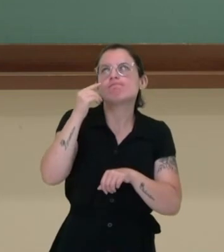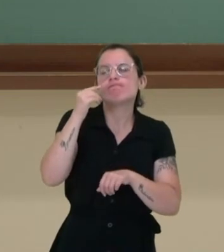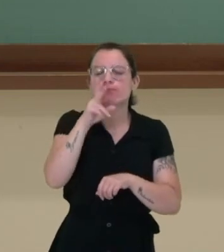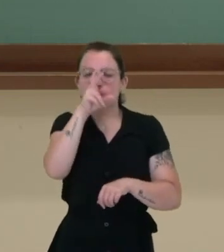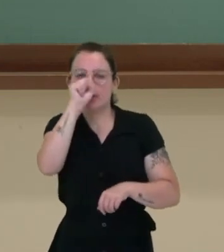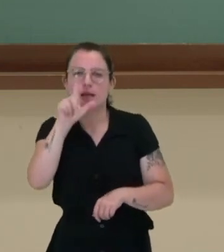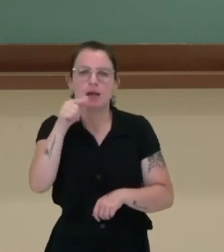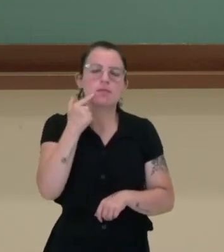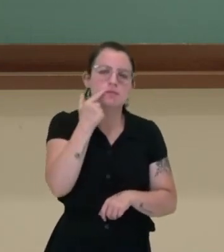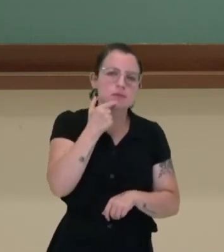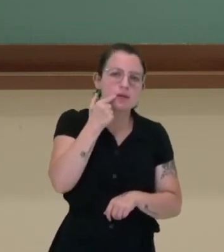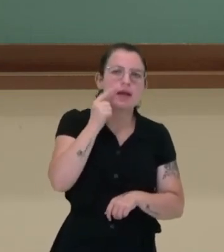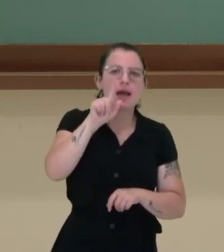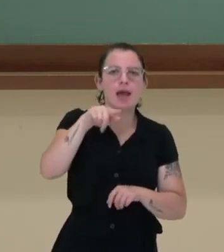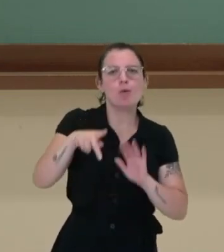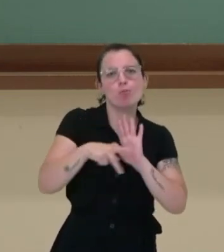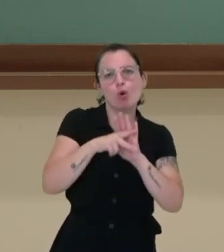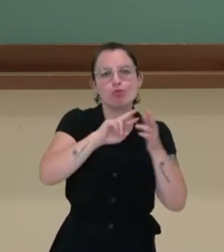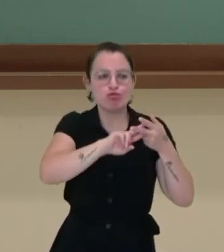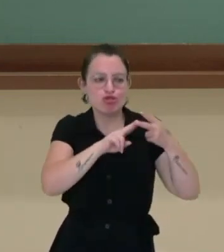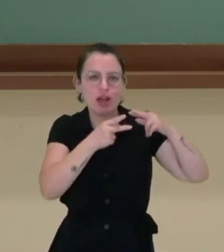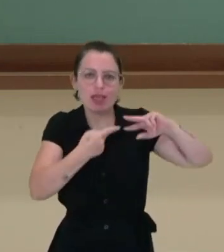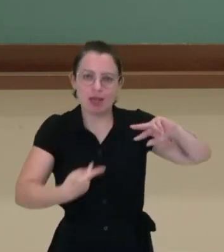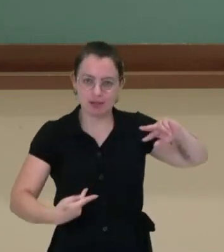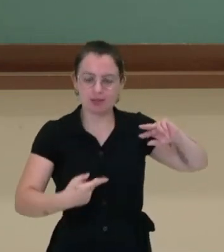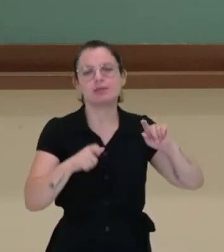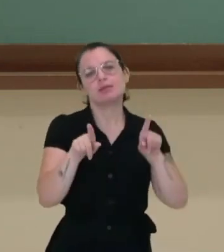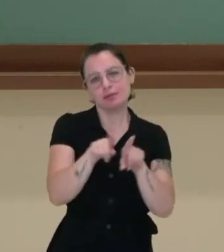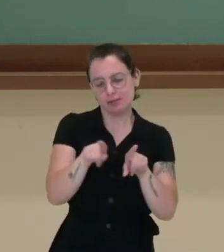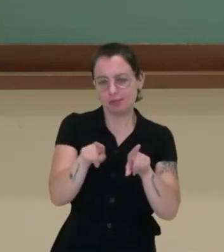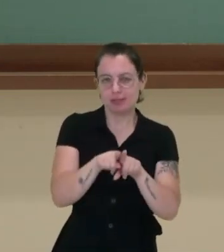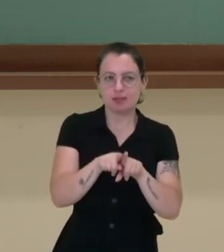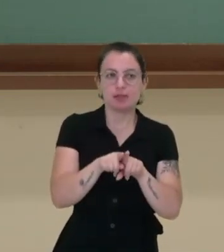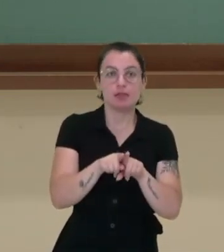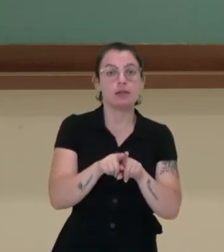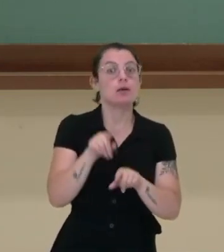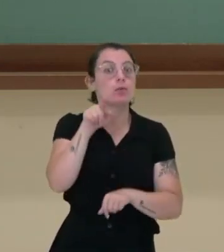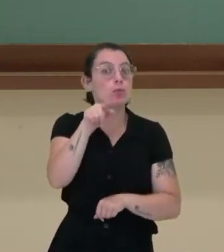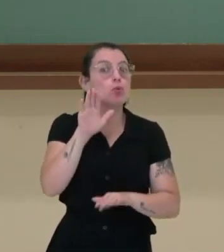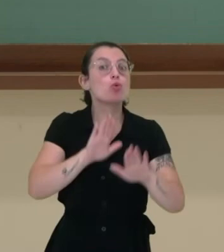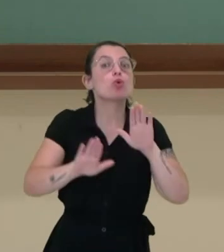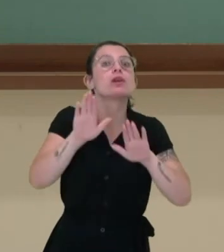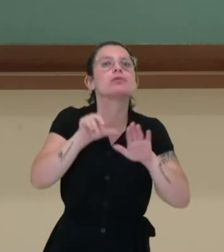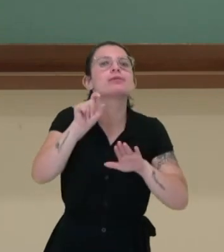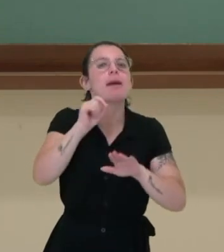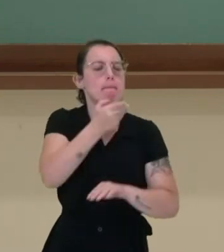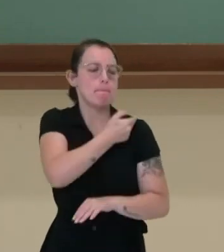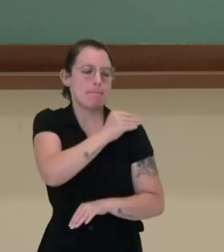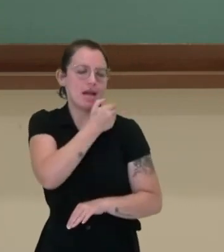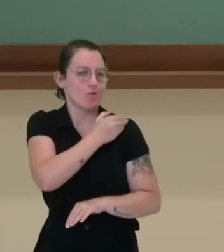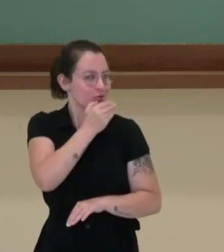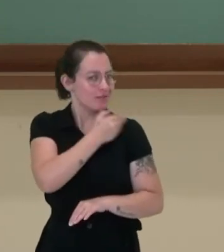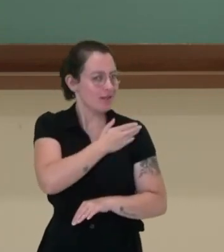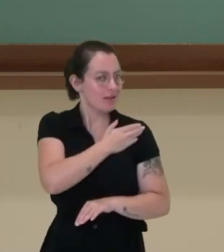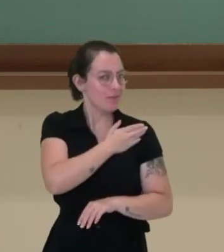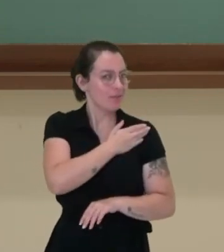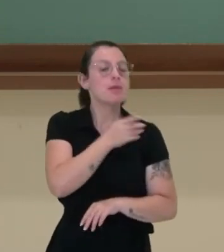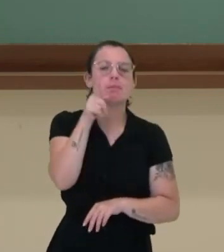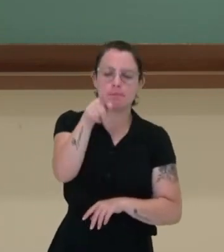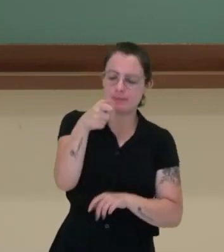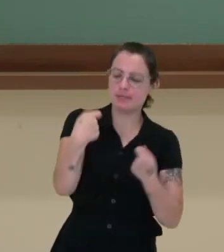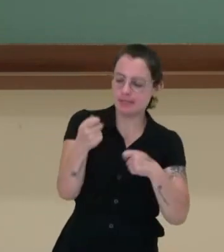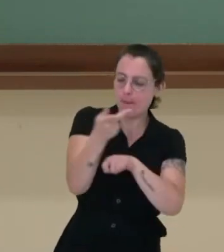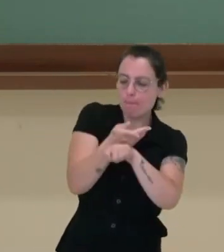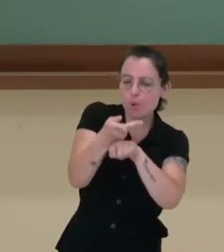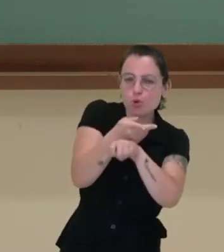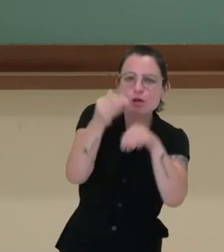ok? Então, cuidado aí com o preconceito e com as informações.